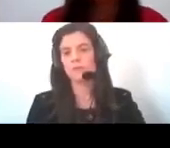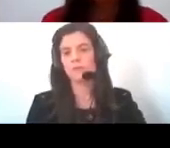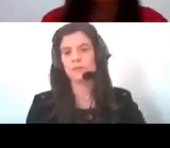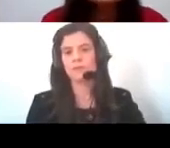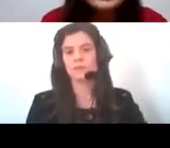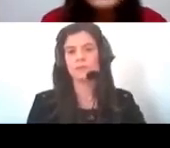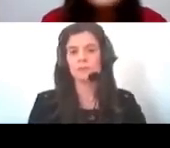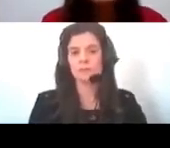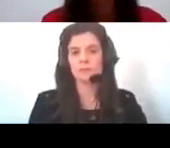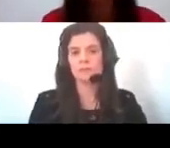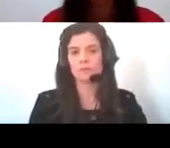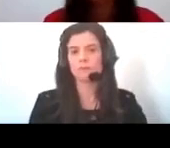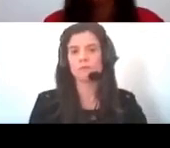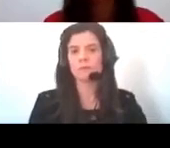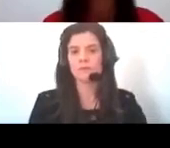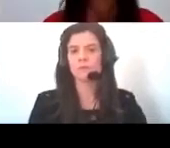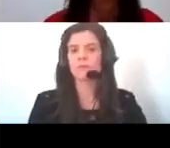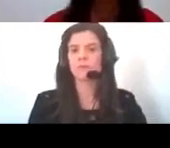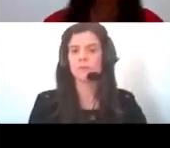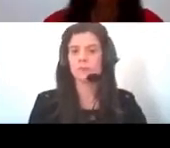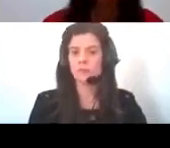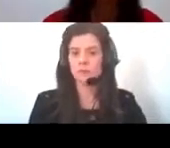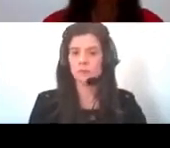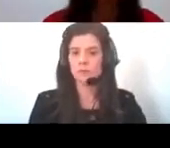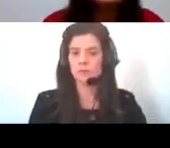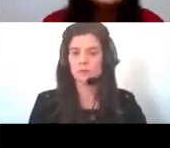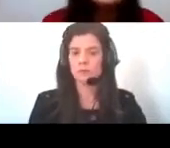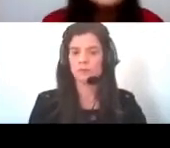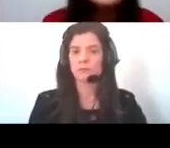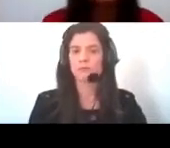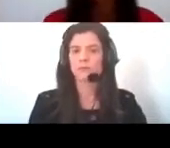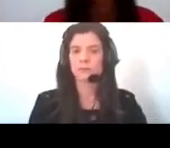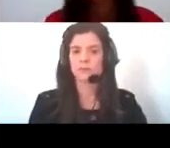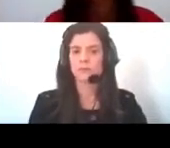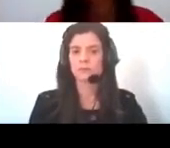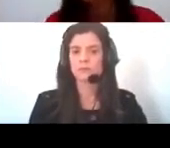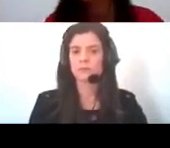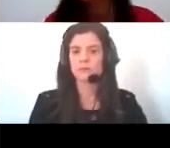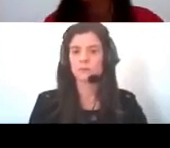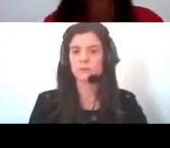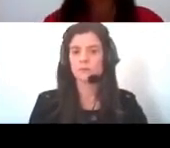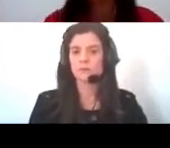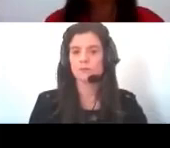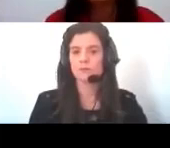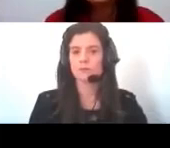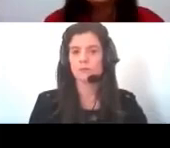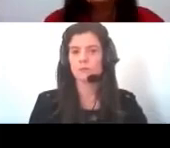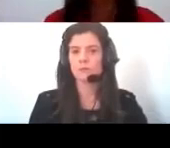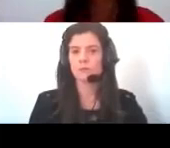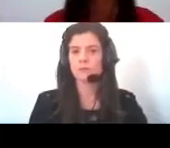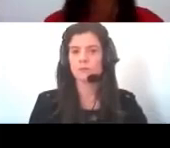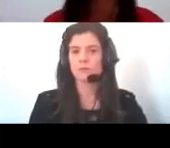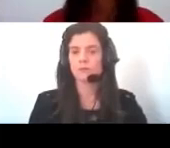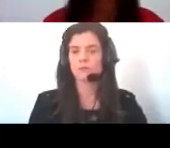exercício da cidadania. Para isso, essa secretaria conta com alguns departamentos, inclusive o Departamento de